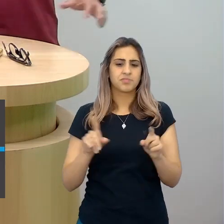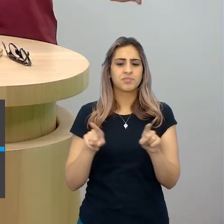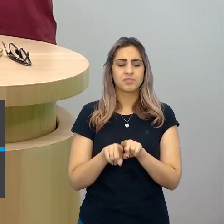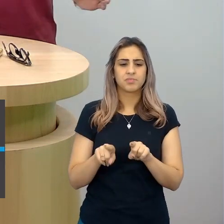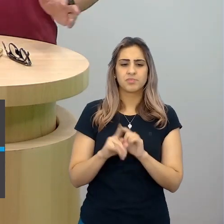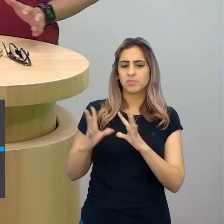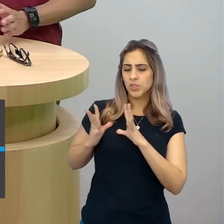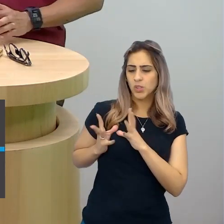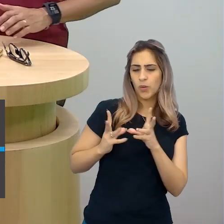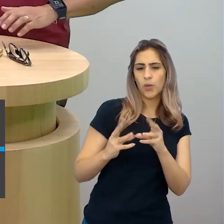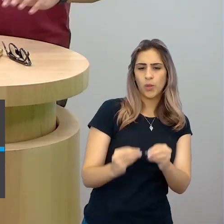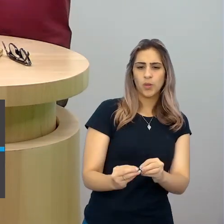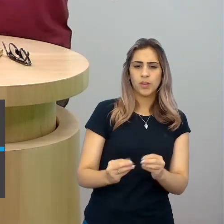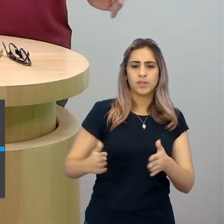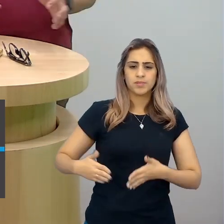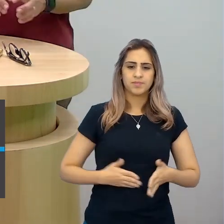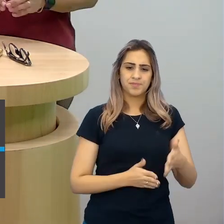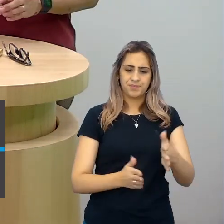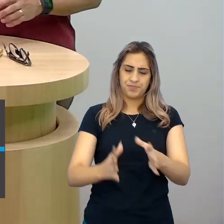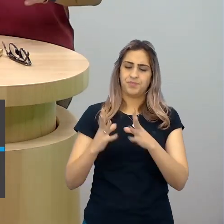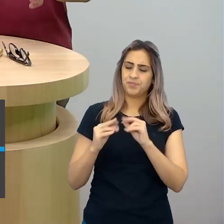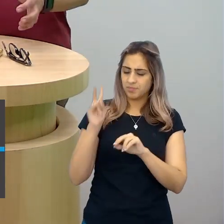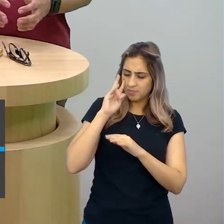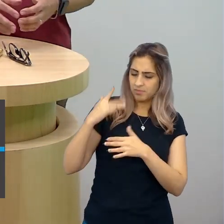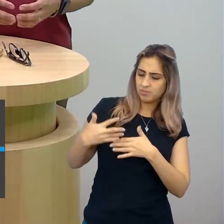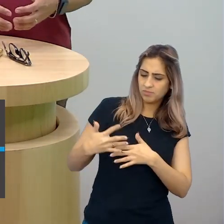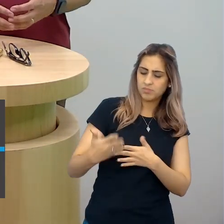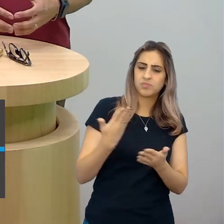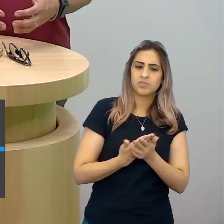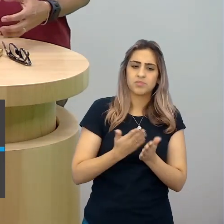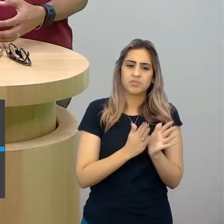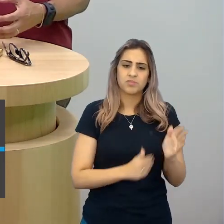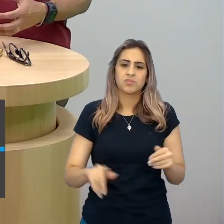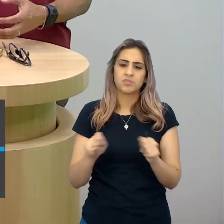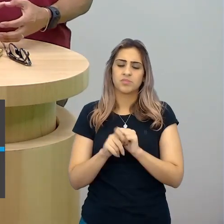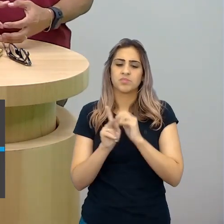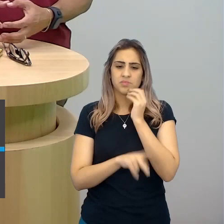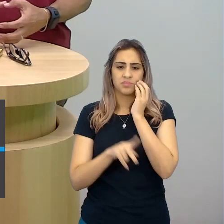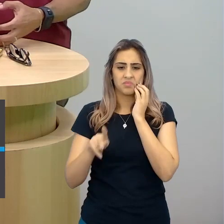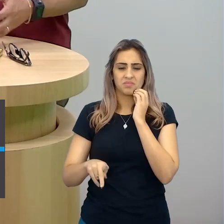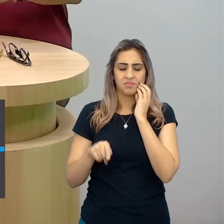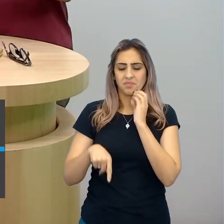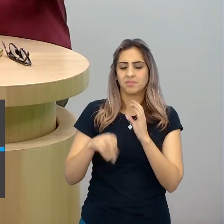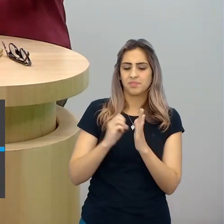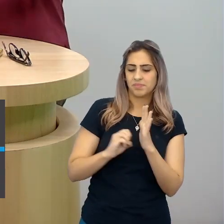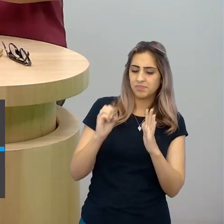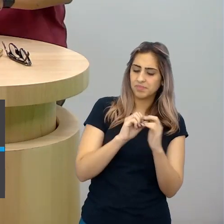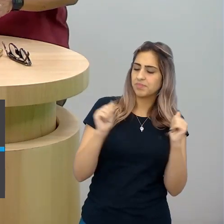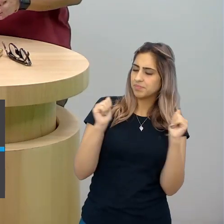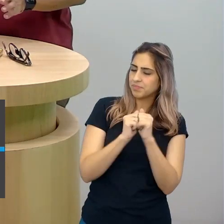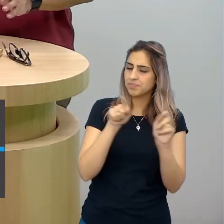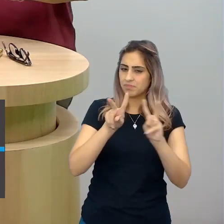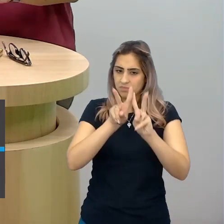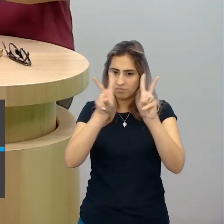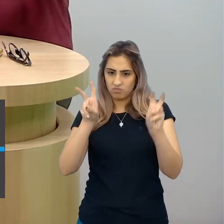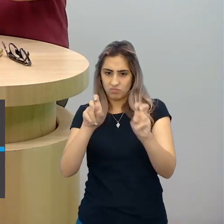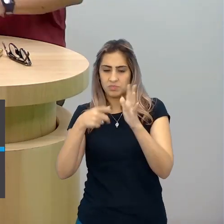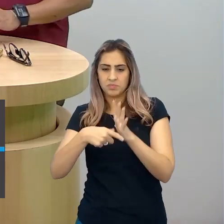Mas de todo o caminho, de todo o percurso aí. Aulas produzidas aqui pelos professores do Centro de Mídias com essa